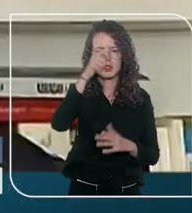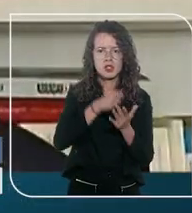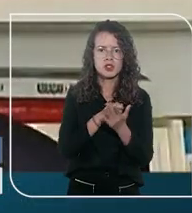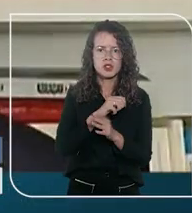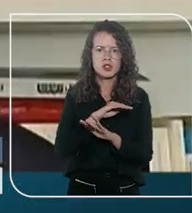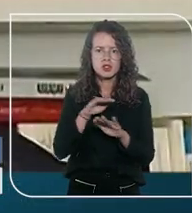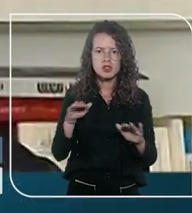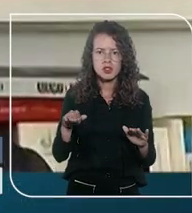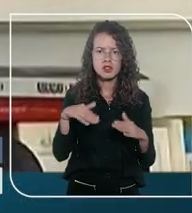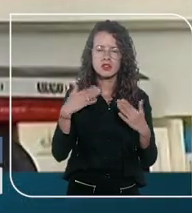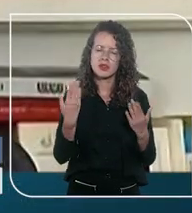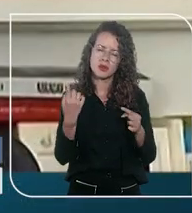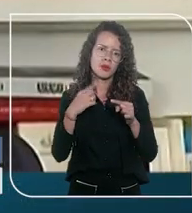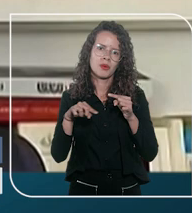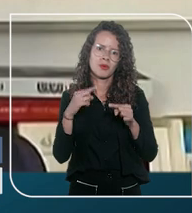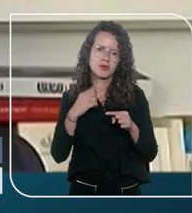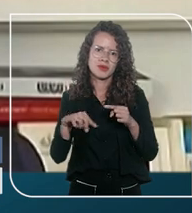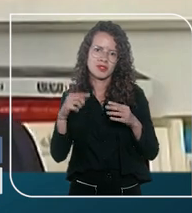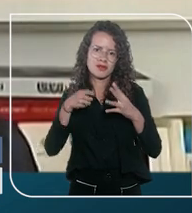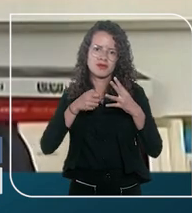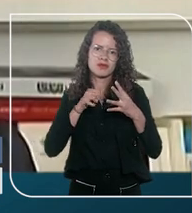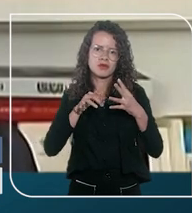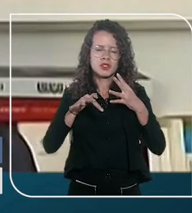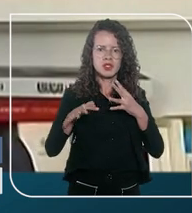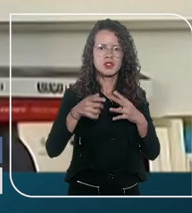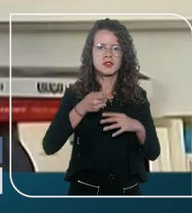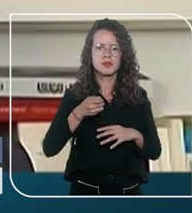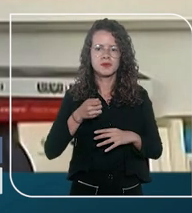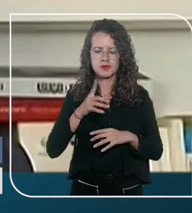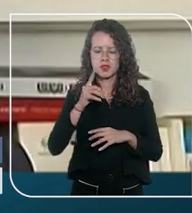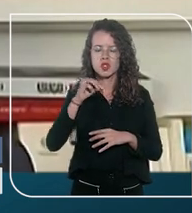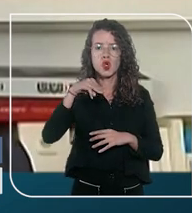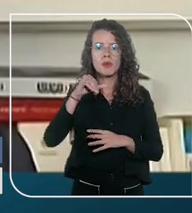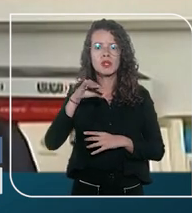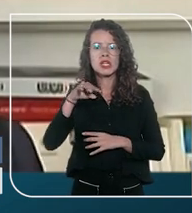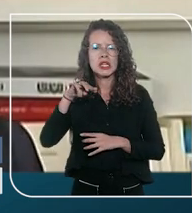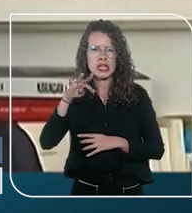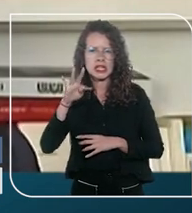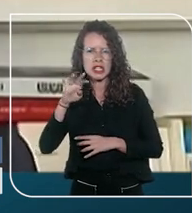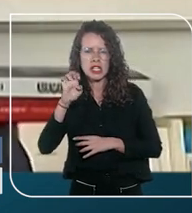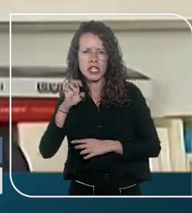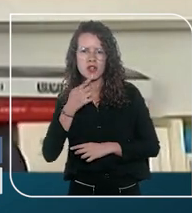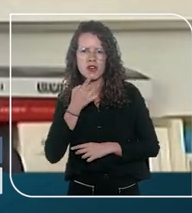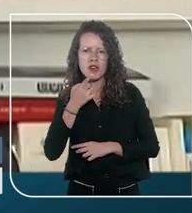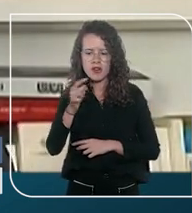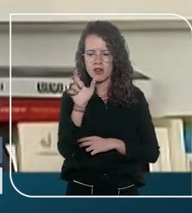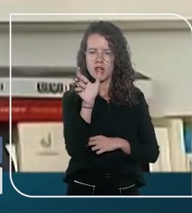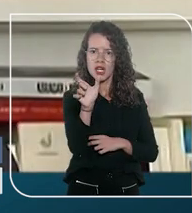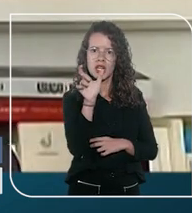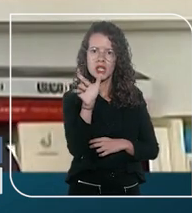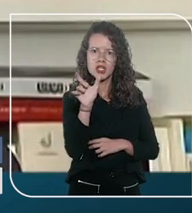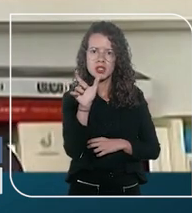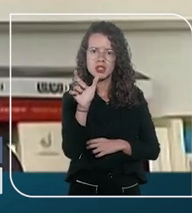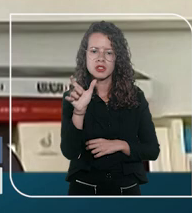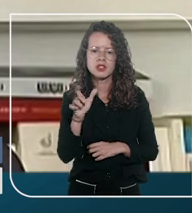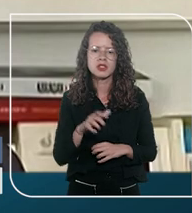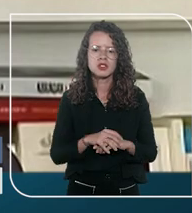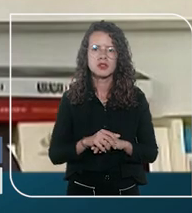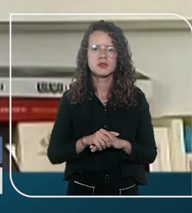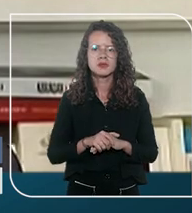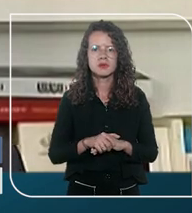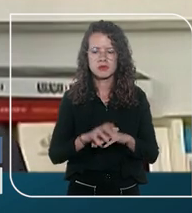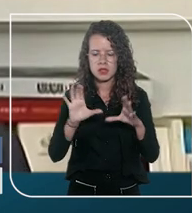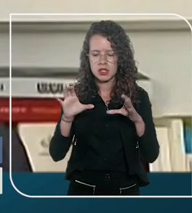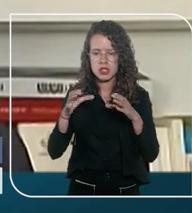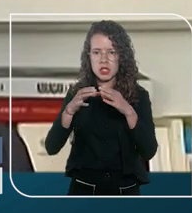dessa jurisprudência dominante. A jurisprudência dominante, como a própria etimologia da palavra sugere, né, de um dado